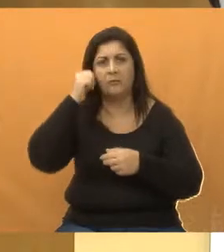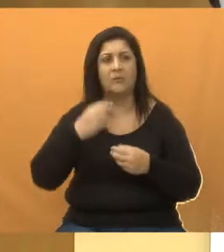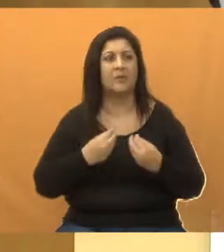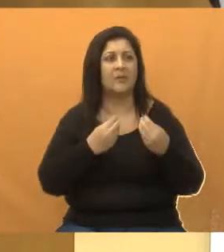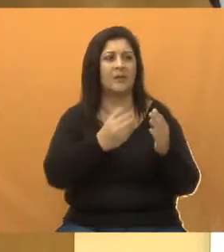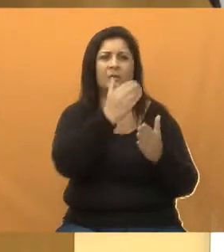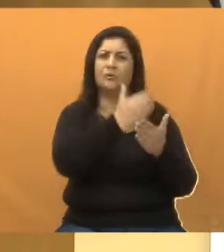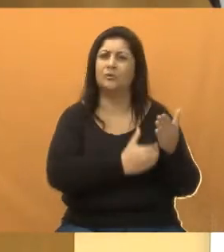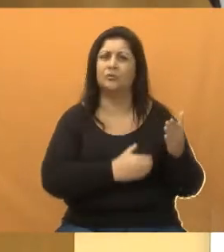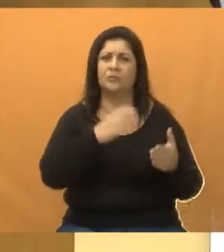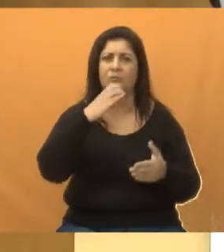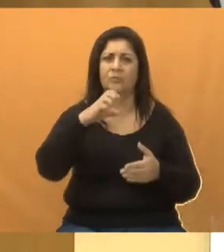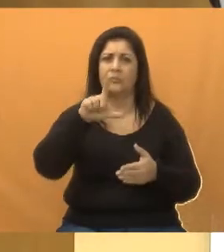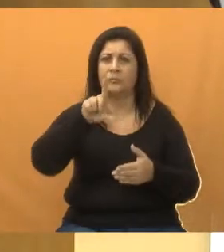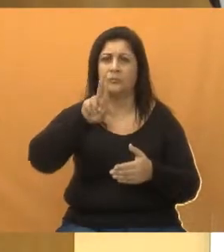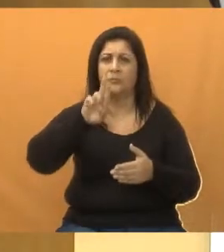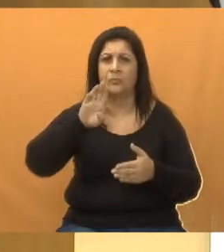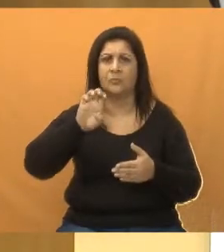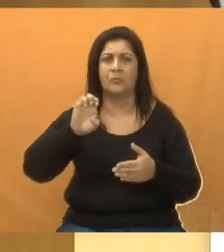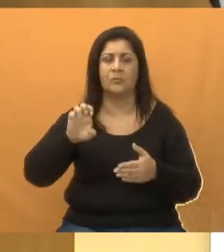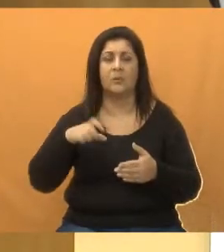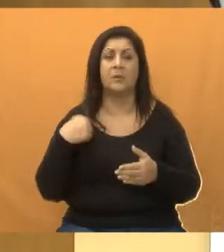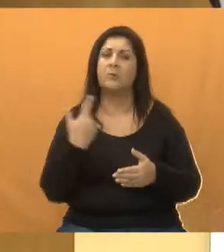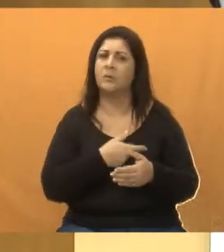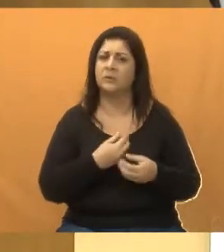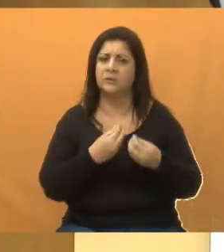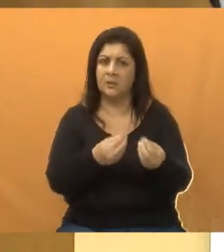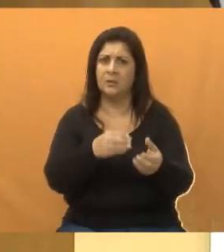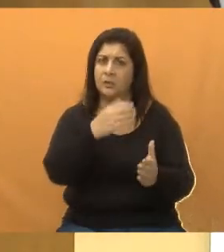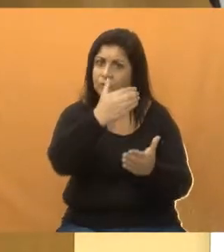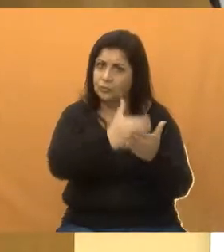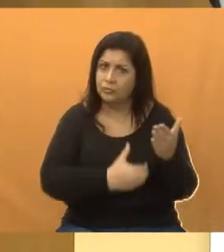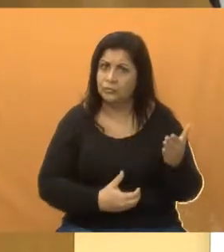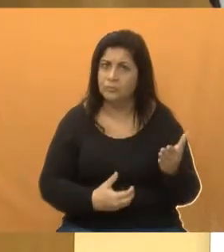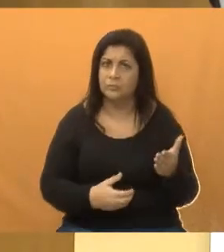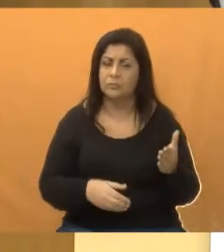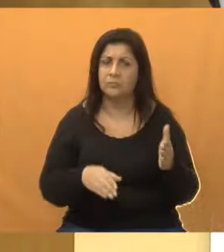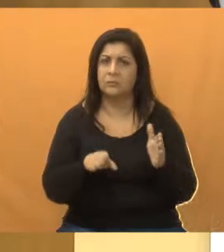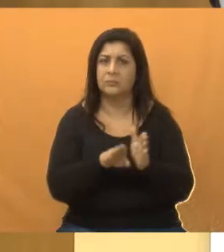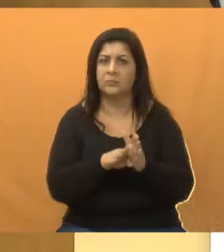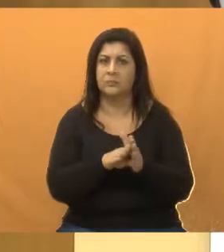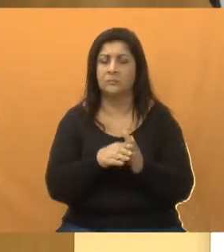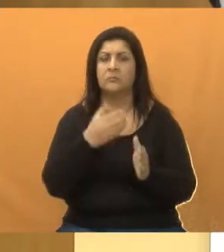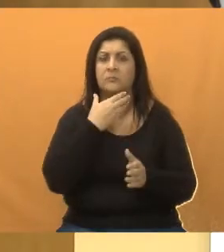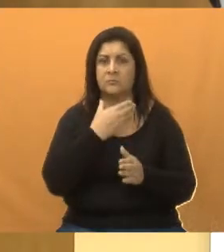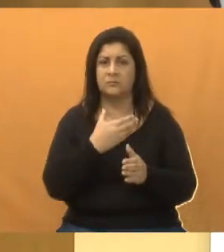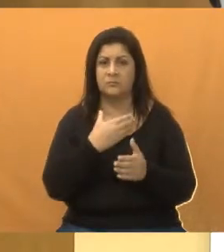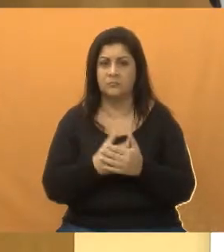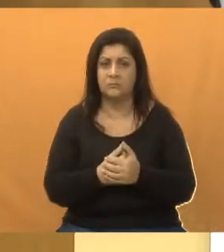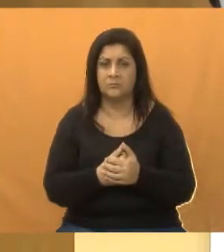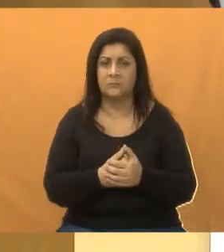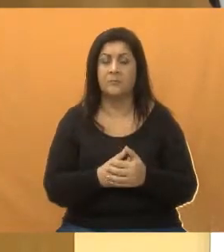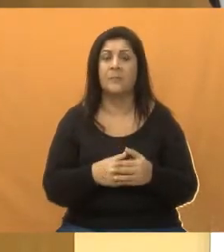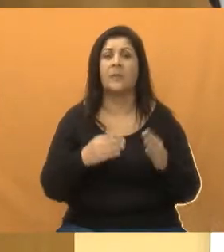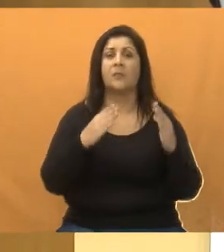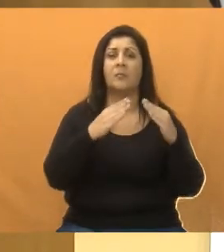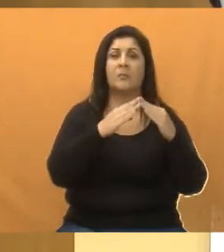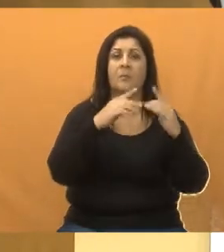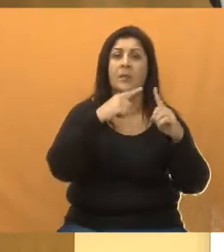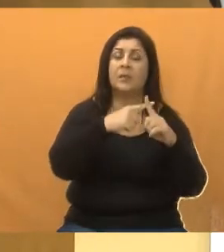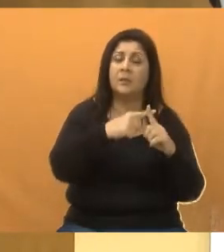E aqui nós também fazemos essa emenda para dar isenção até dezembro de 2018 para essas entidades, para as igrejas,